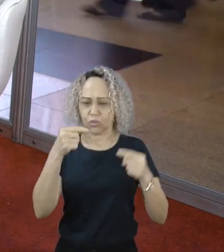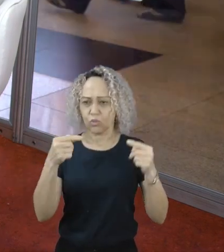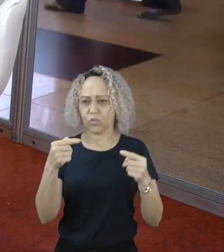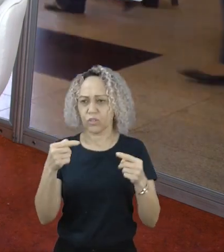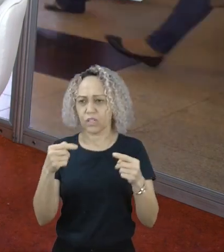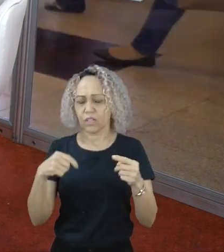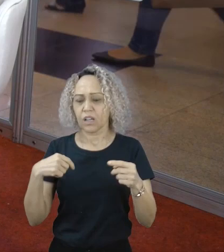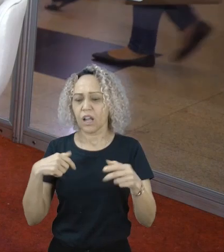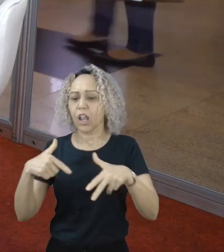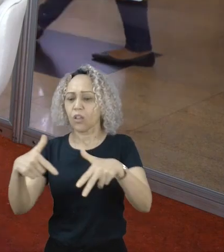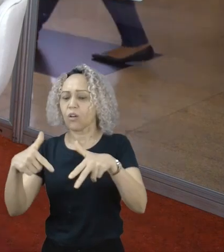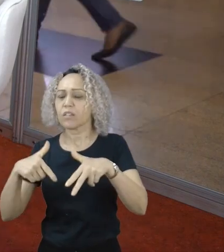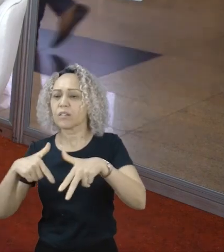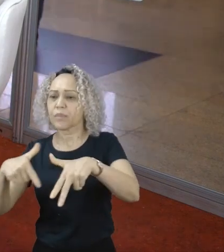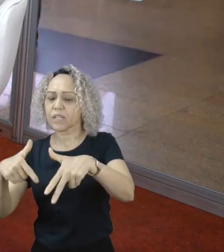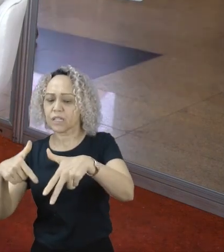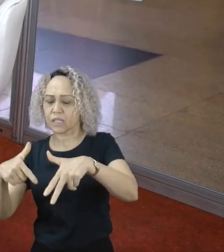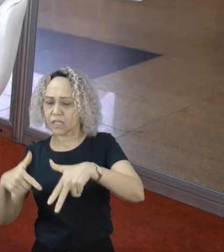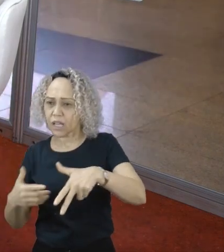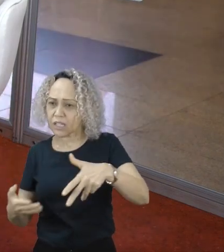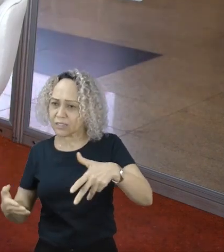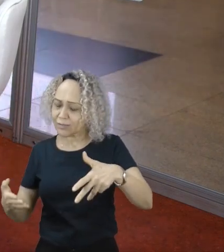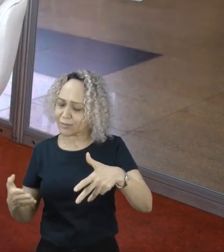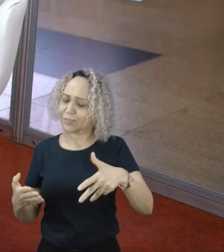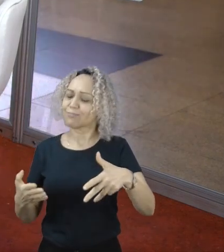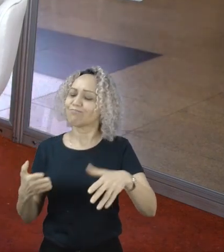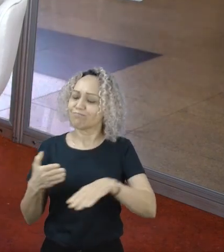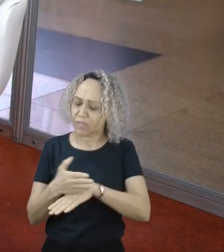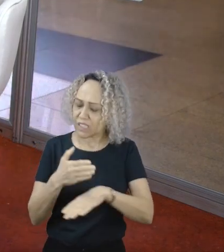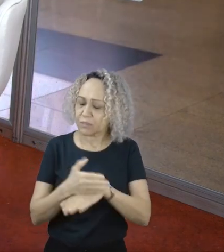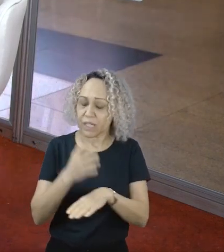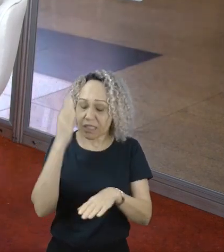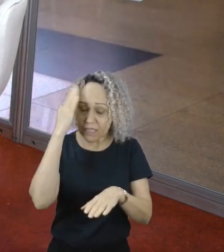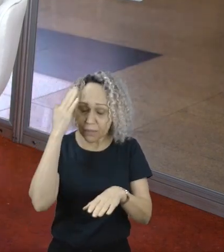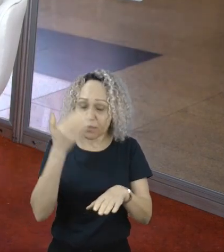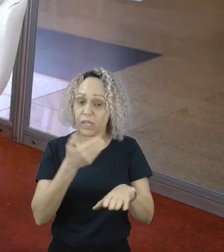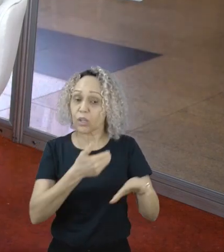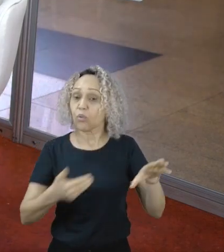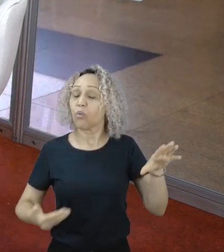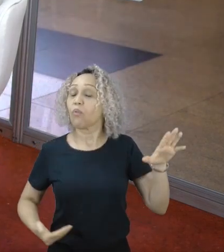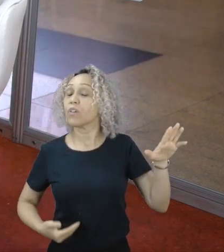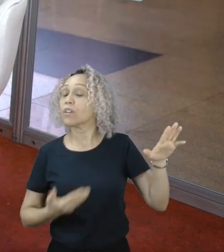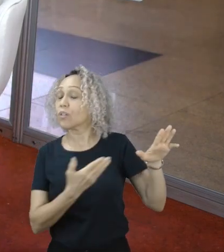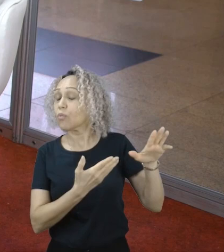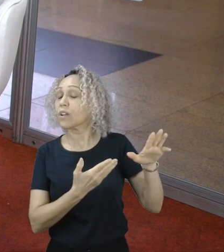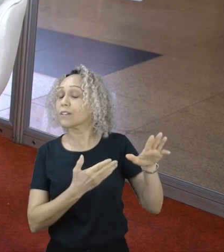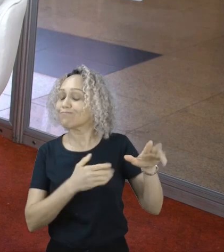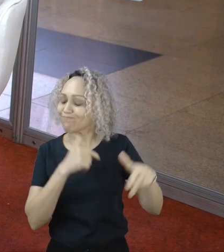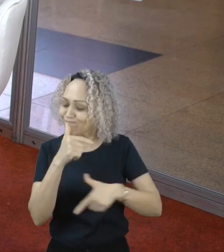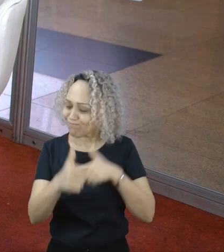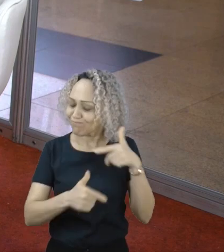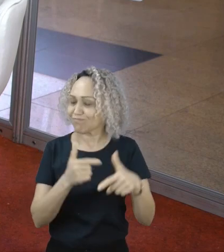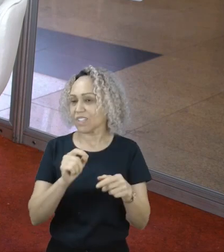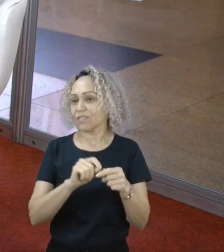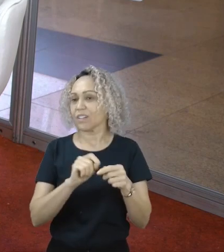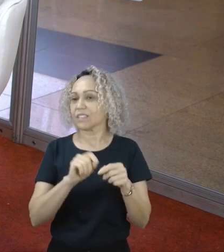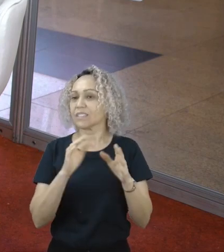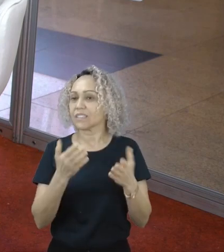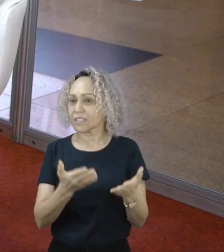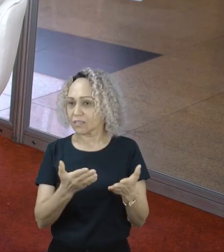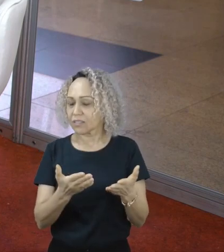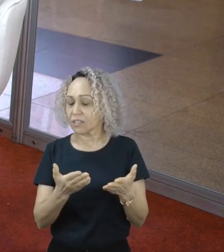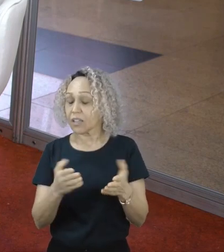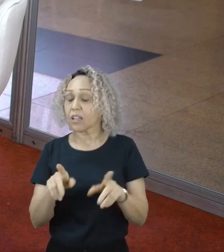nossa militância, saber o que o governo está fazendo, saber as dificuldades, porque mais do que falar, inclusive, dos acertos, é falar